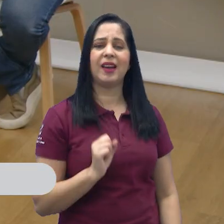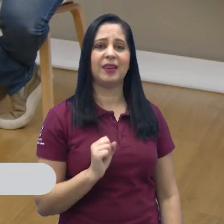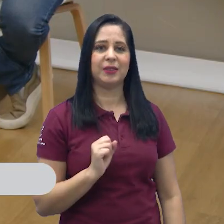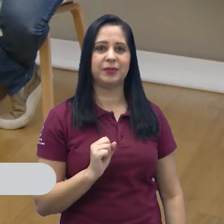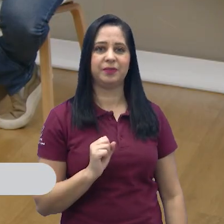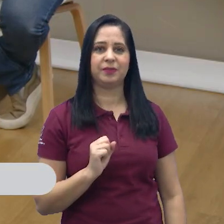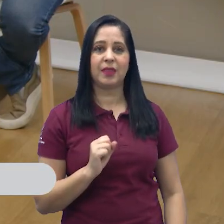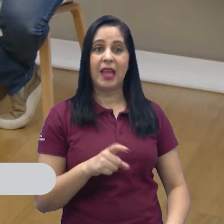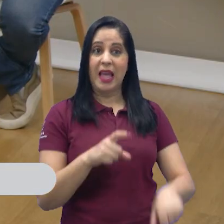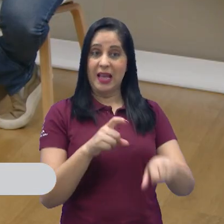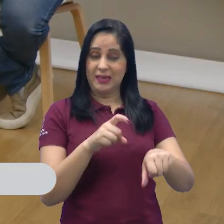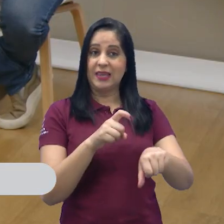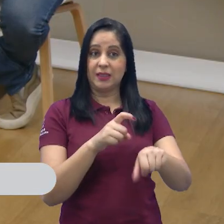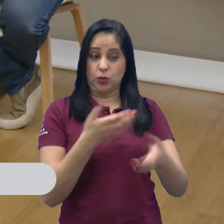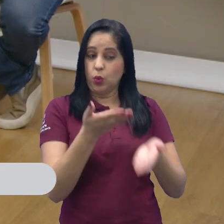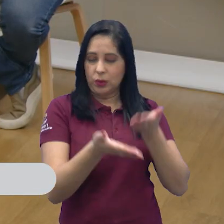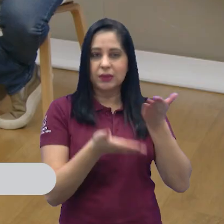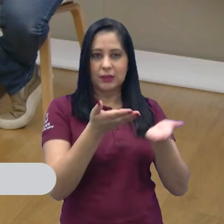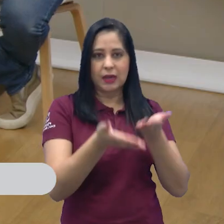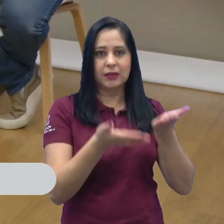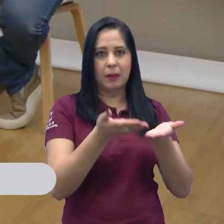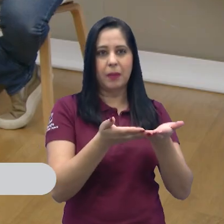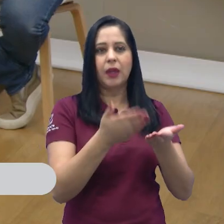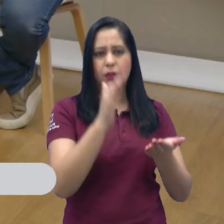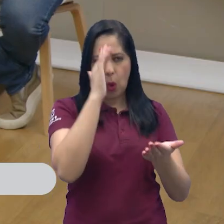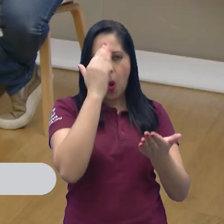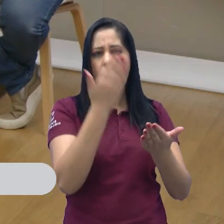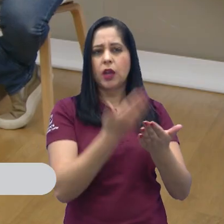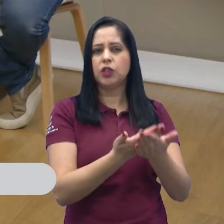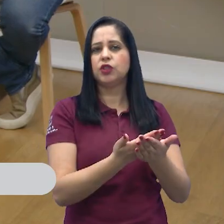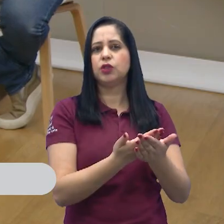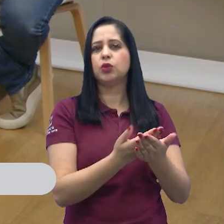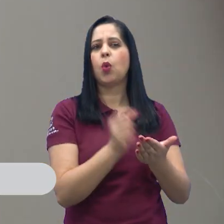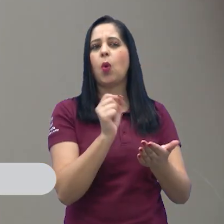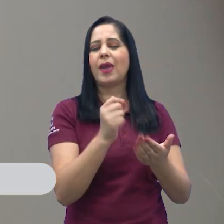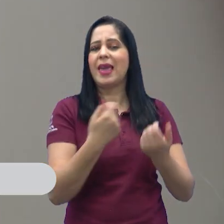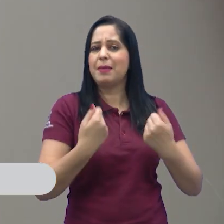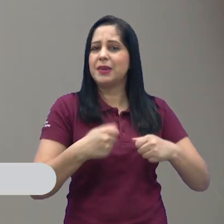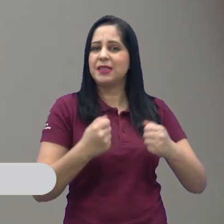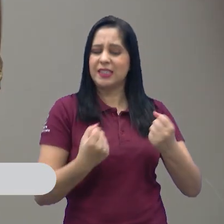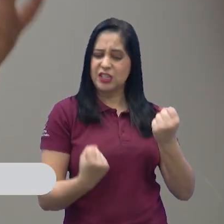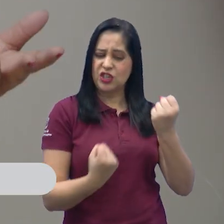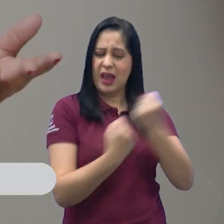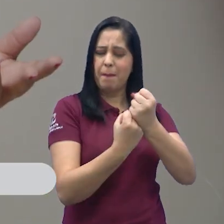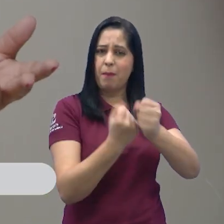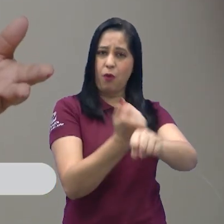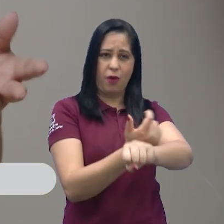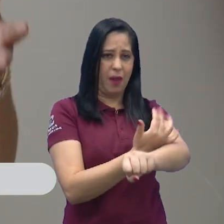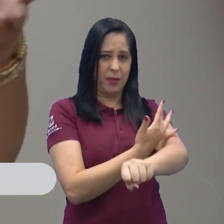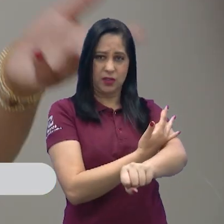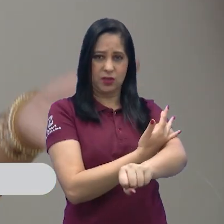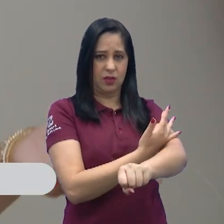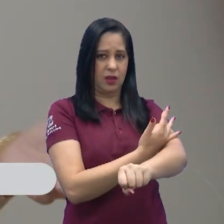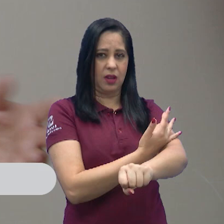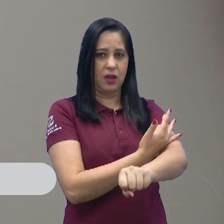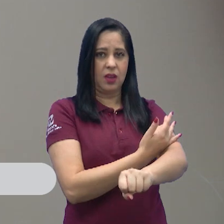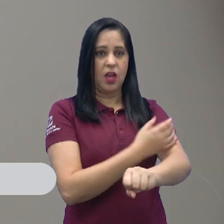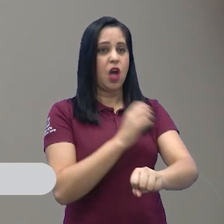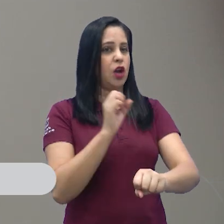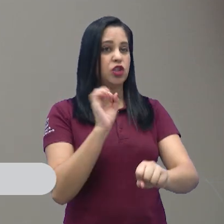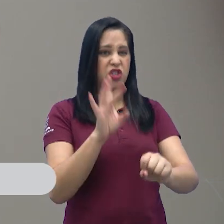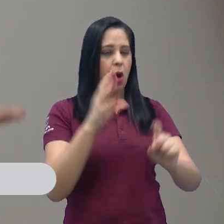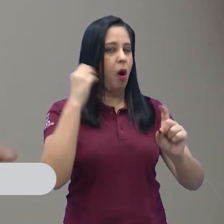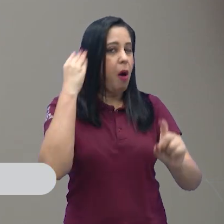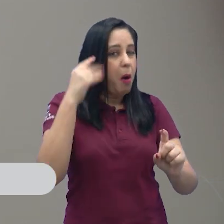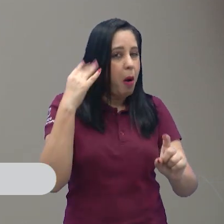nesse tratamento, eu acredito que envolve muito o apoio emocional, principalmente, né? Não só para a esquizofrenia, como para todas